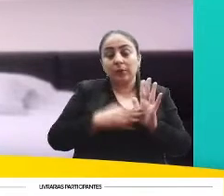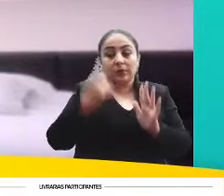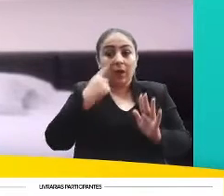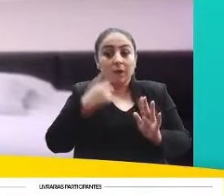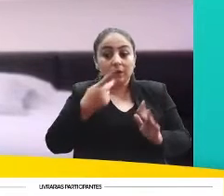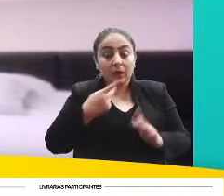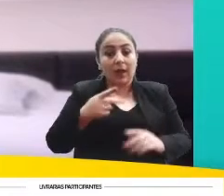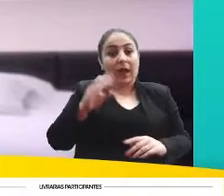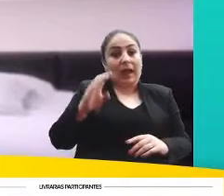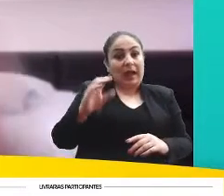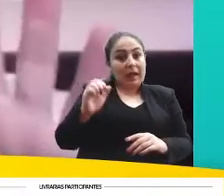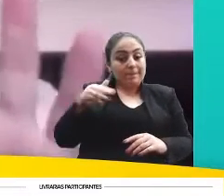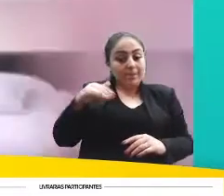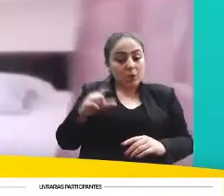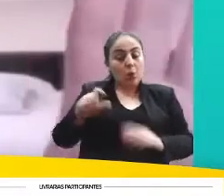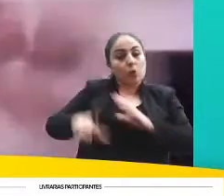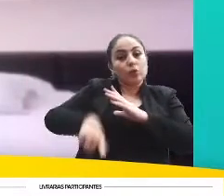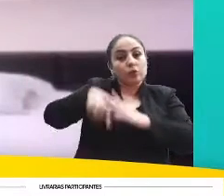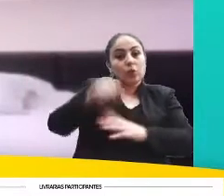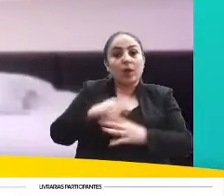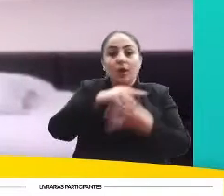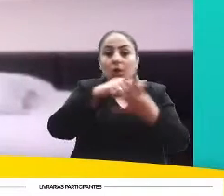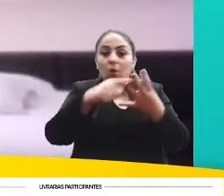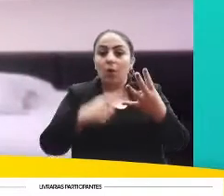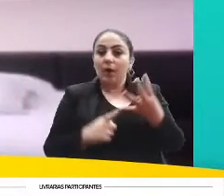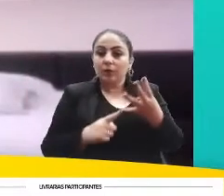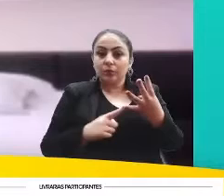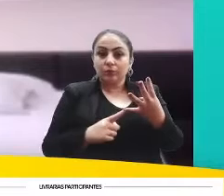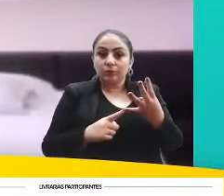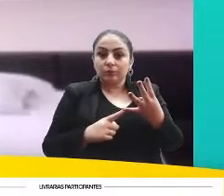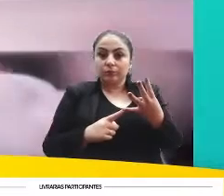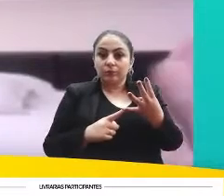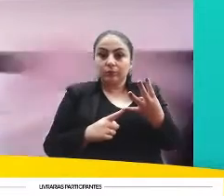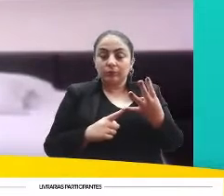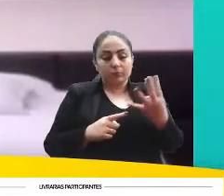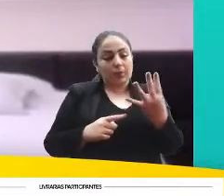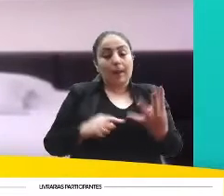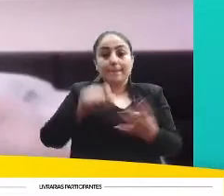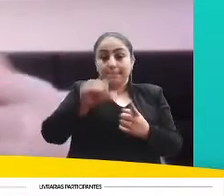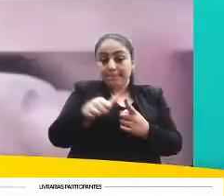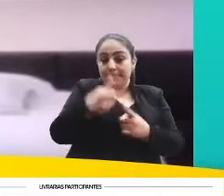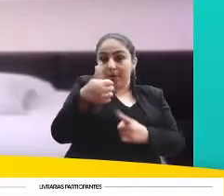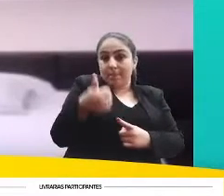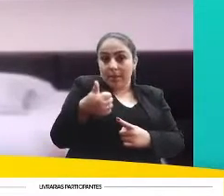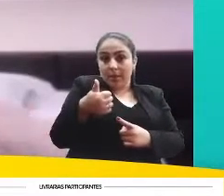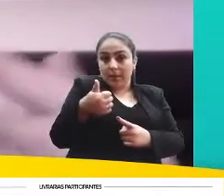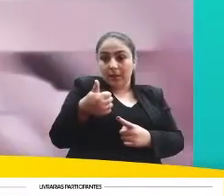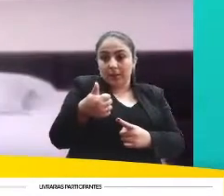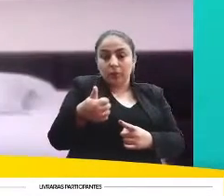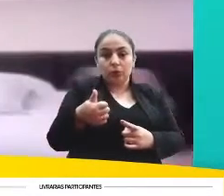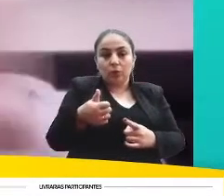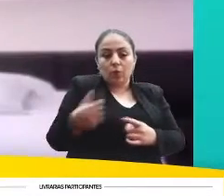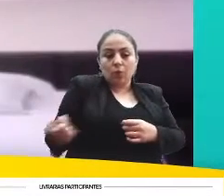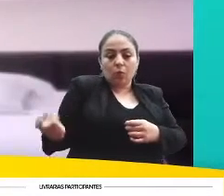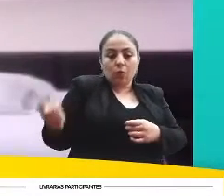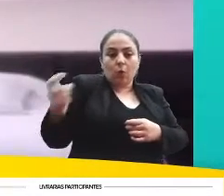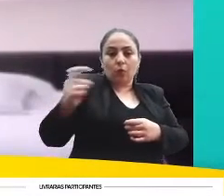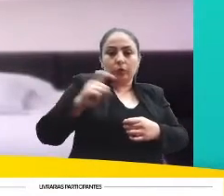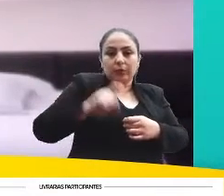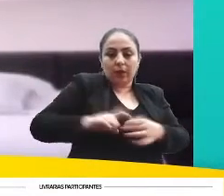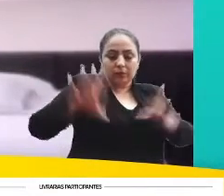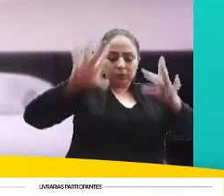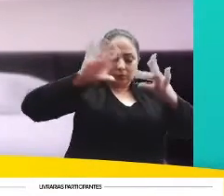Camilo, tu podes escolher 4 opções, Camilo. A primeira opção é você reencarnar, é você voltar